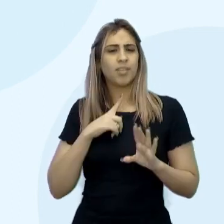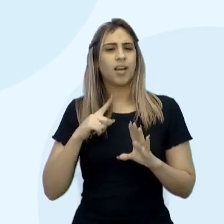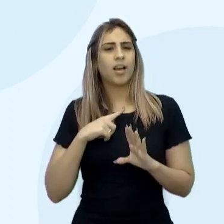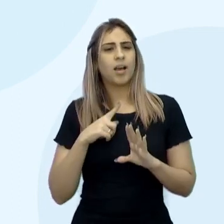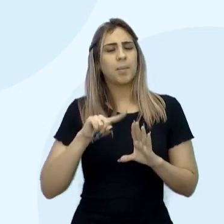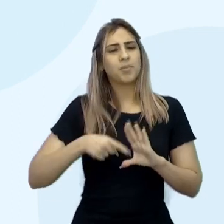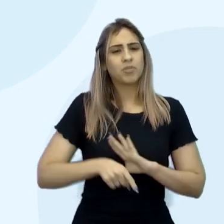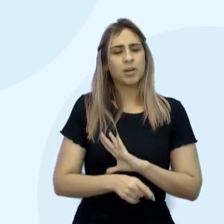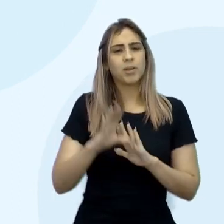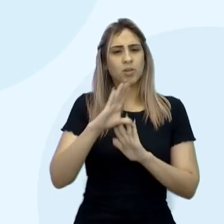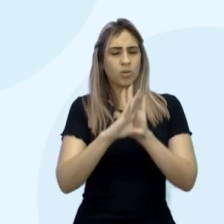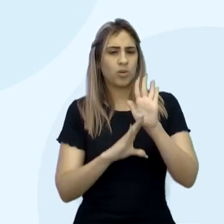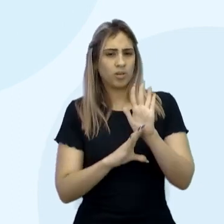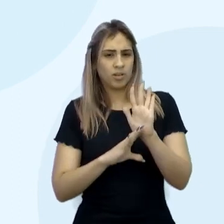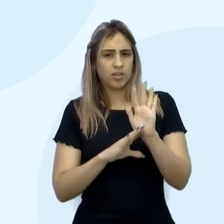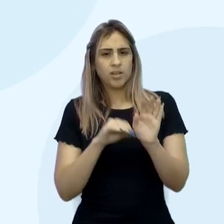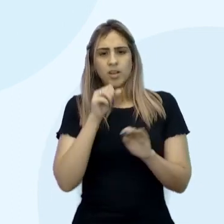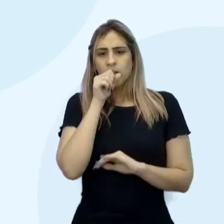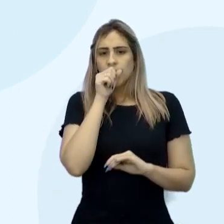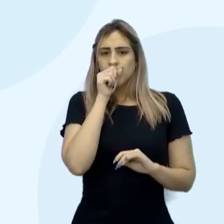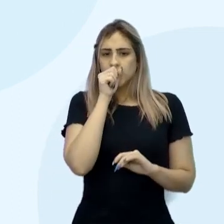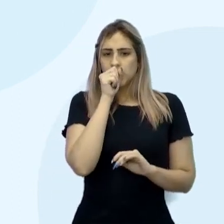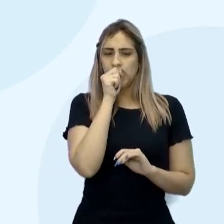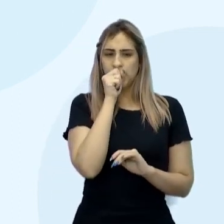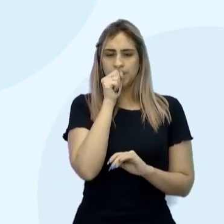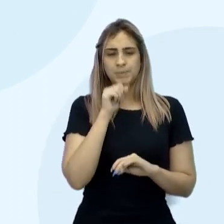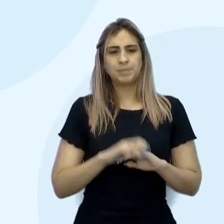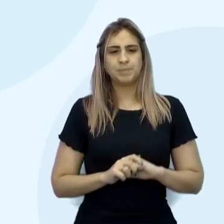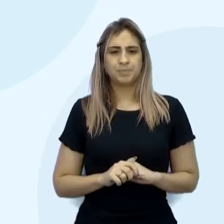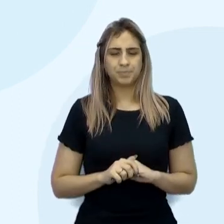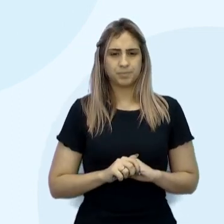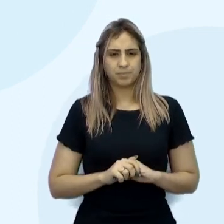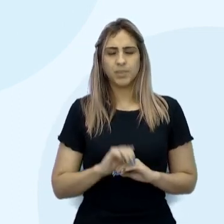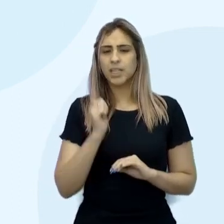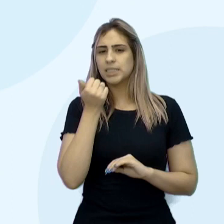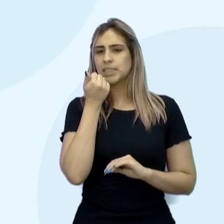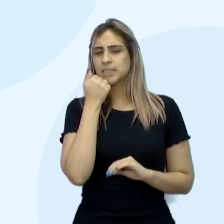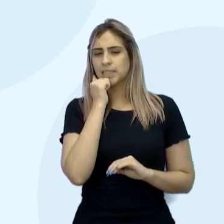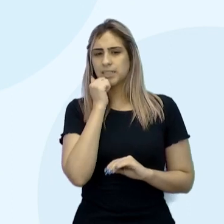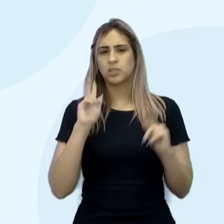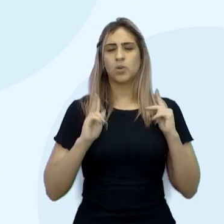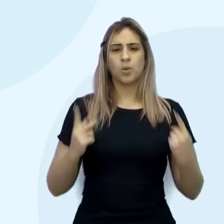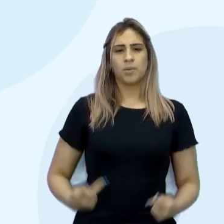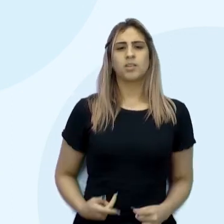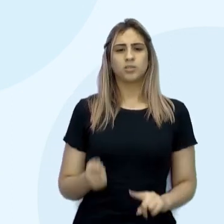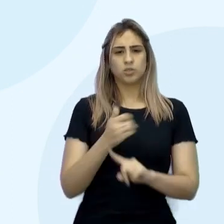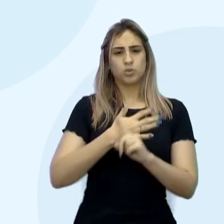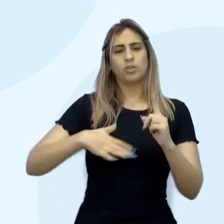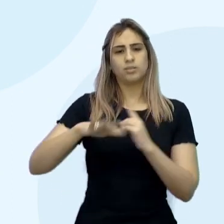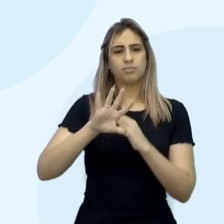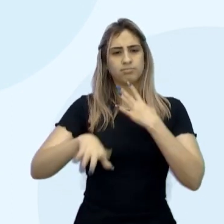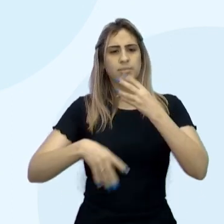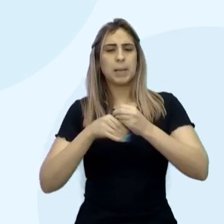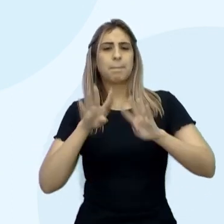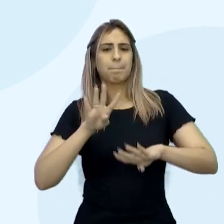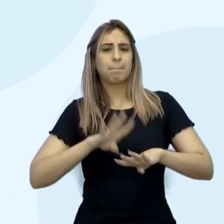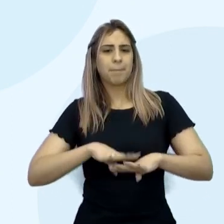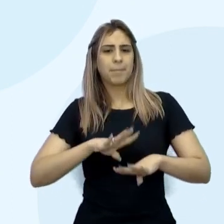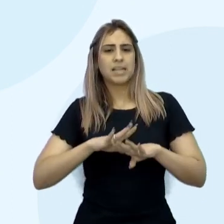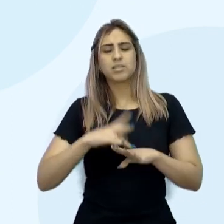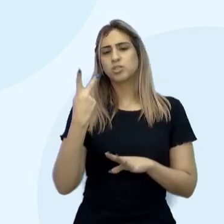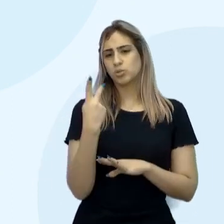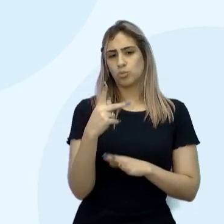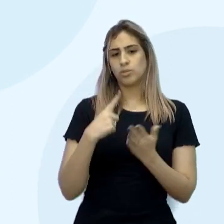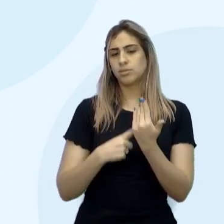aprofundamento curricular, as áreas integradas, né? Temos aí as áreas de ciências humanas e sociais aplicadas, matemática e